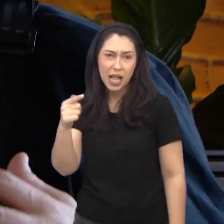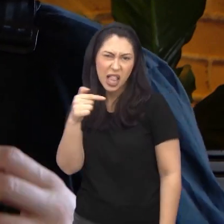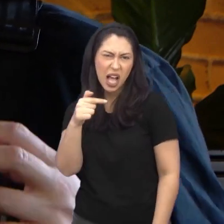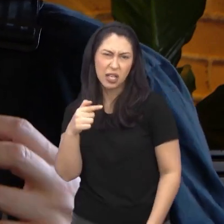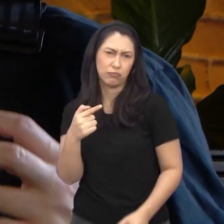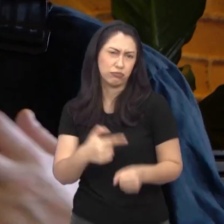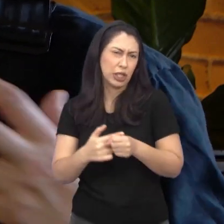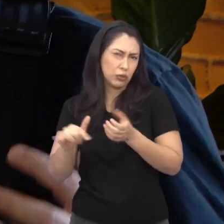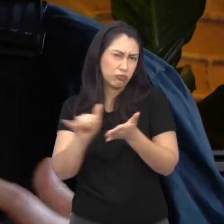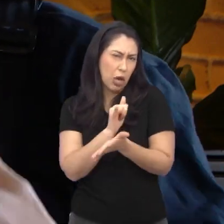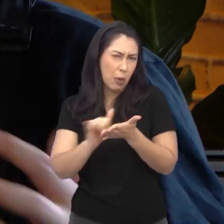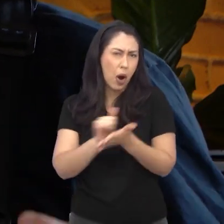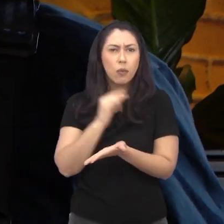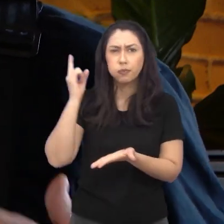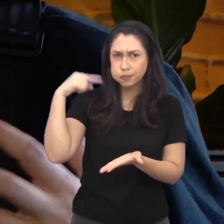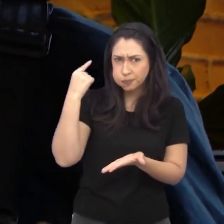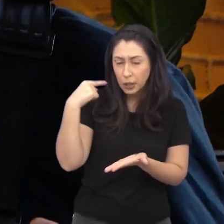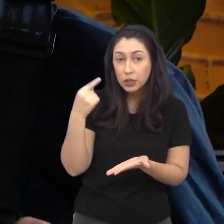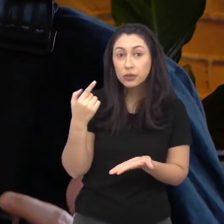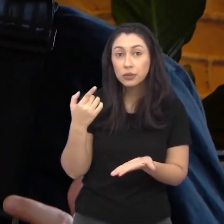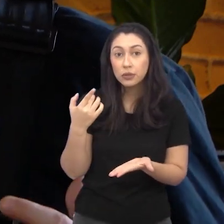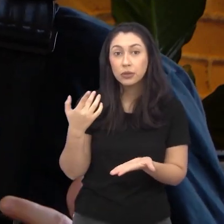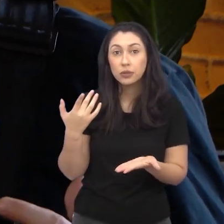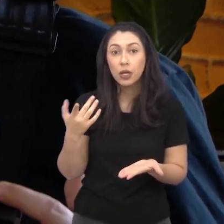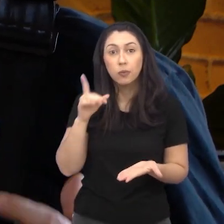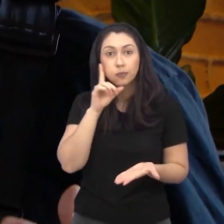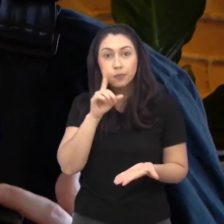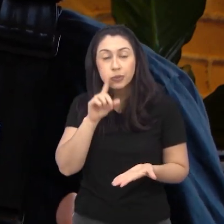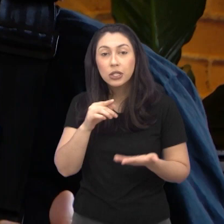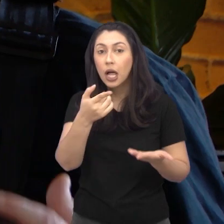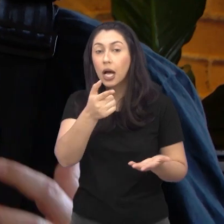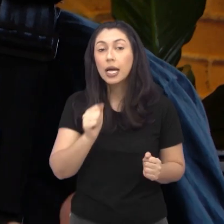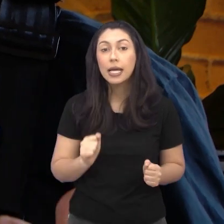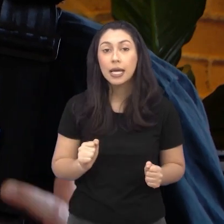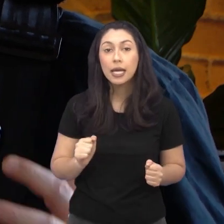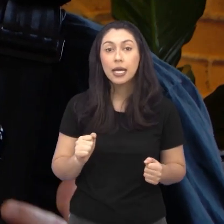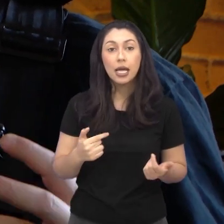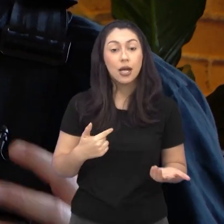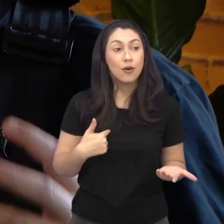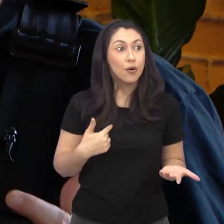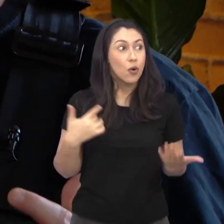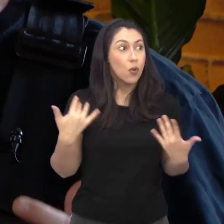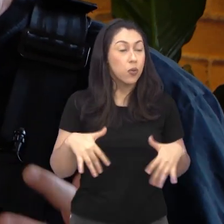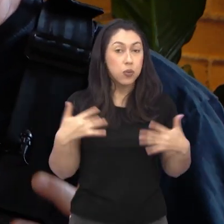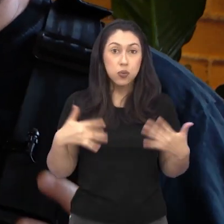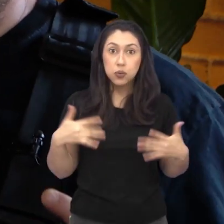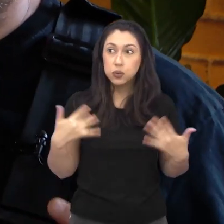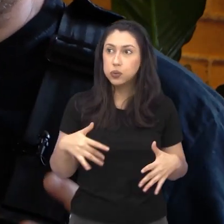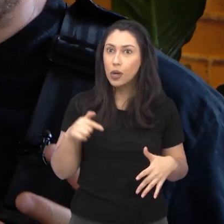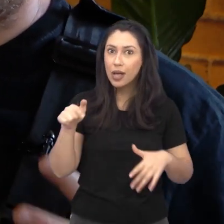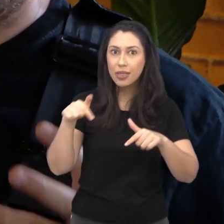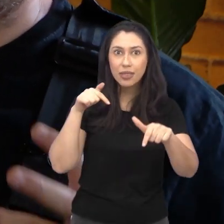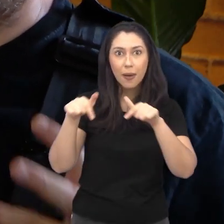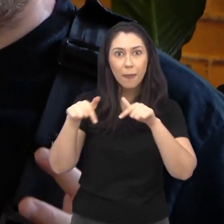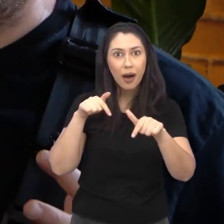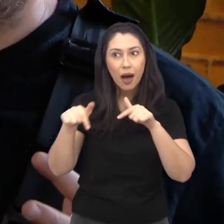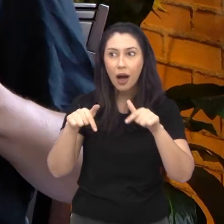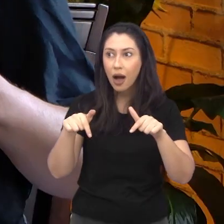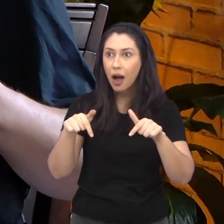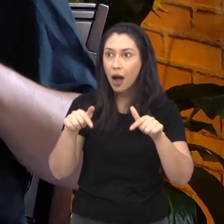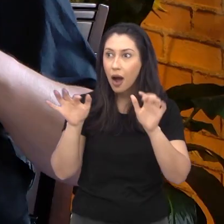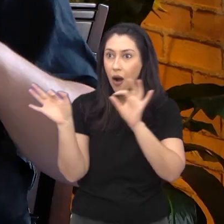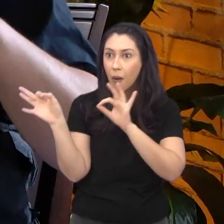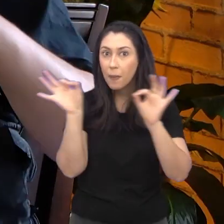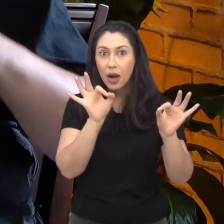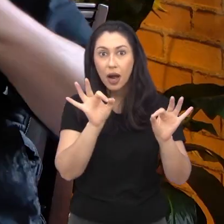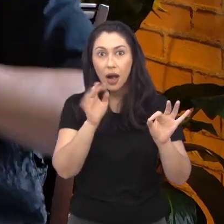Press, que eu admiro ainda muito, e eu falei, não acredito que hoje eu vou ver o Heraldo Pérez aqui trabalhando, eu vou ver como ele trabalha.